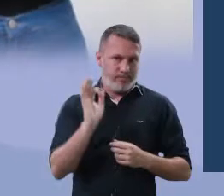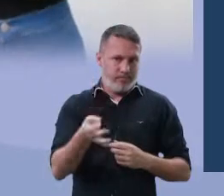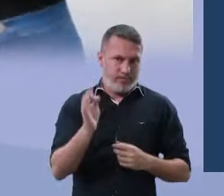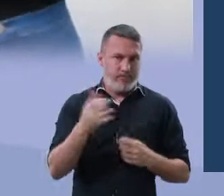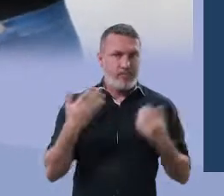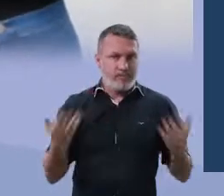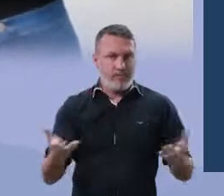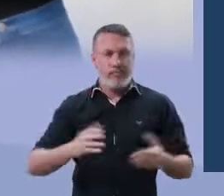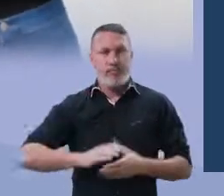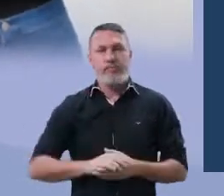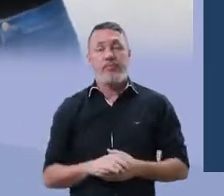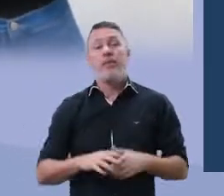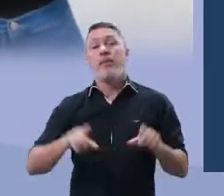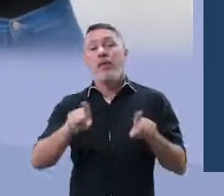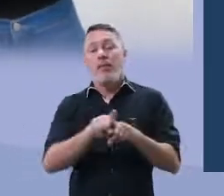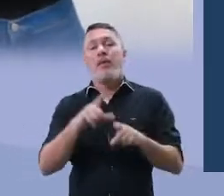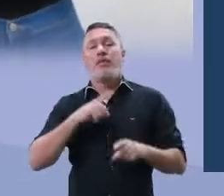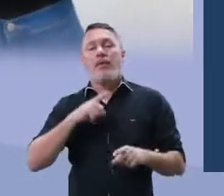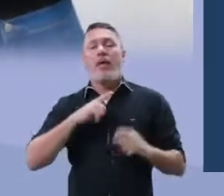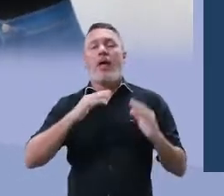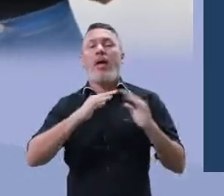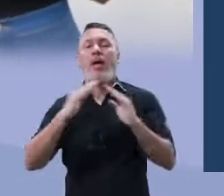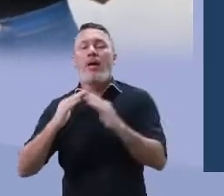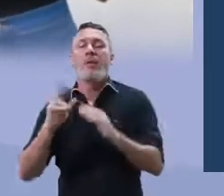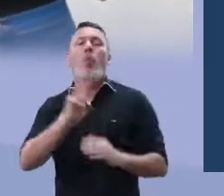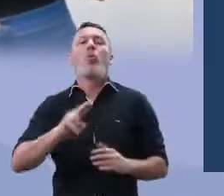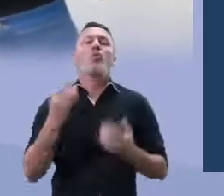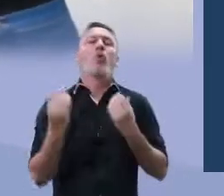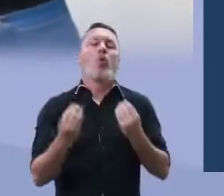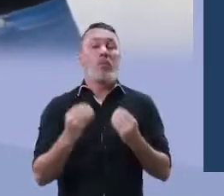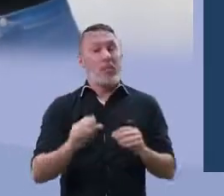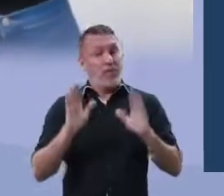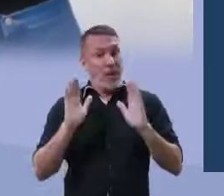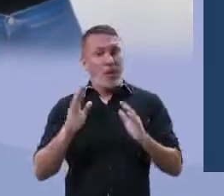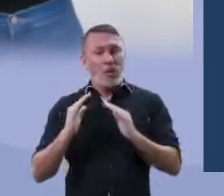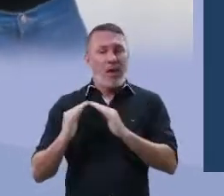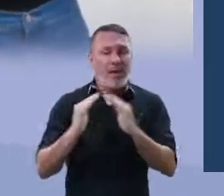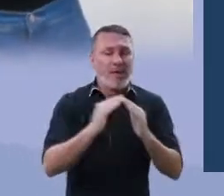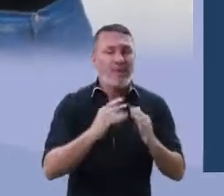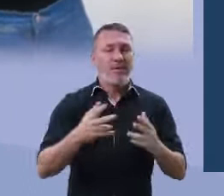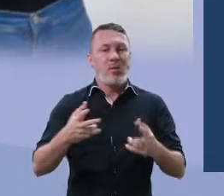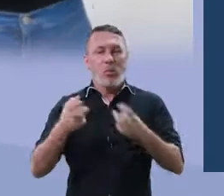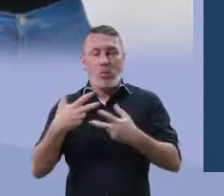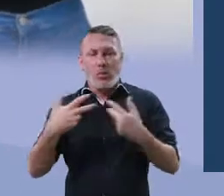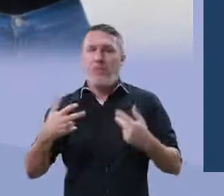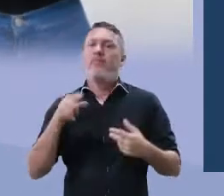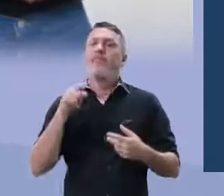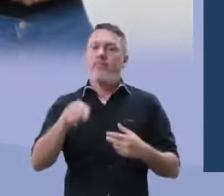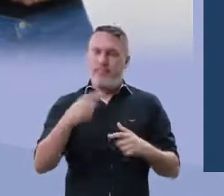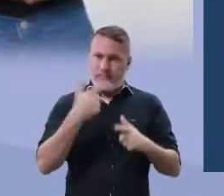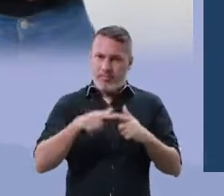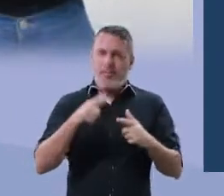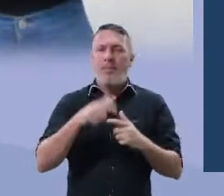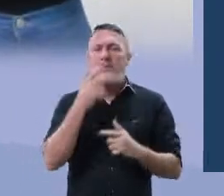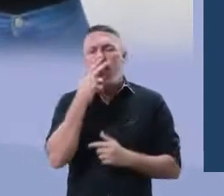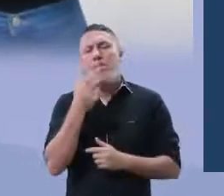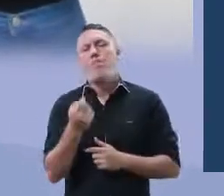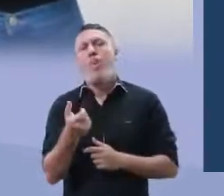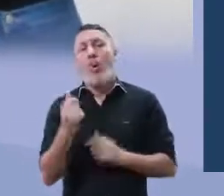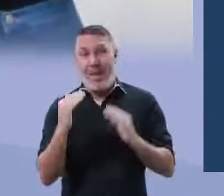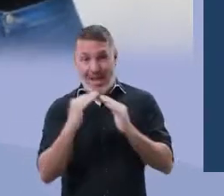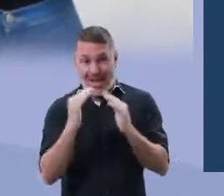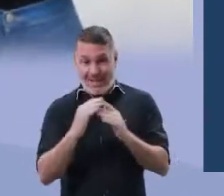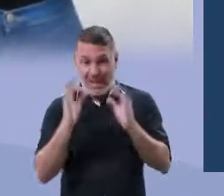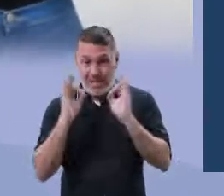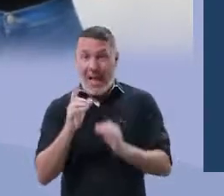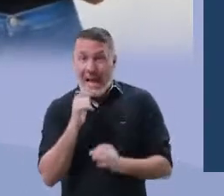consumo extremamente elevado, né? E também o consumo doméstico. Só que o consumo doméstico, ele acaba sendo